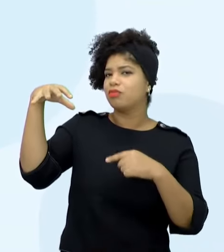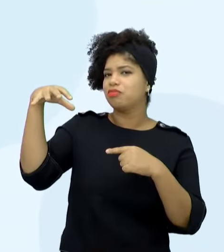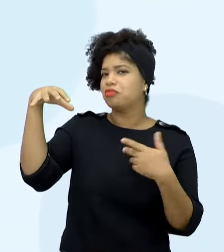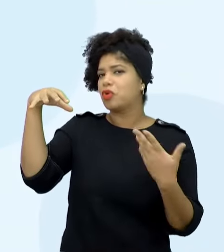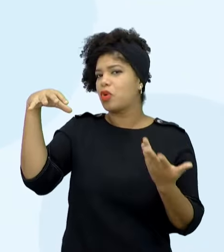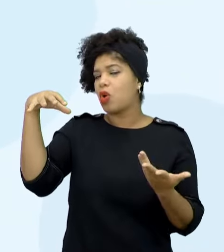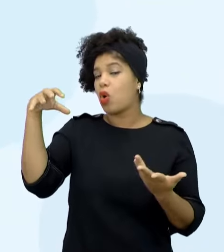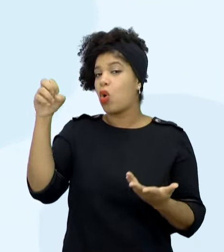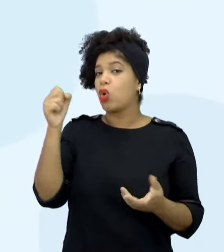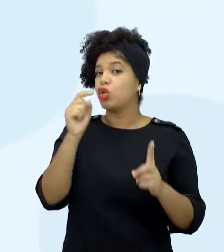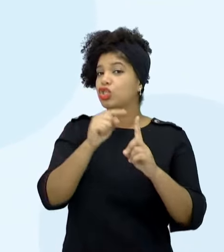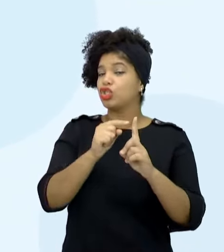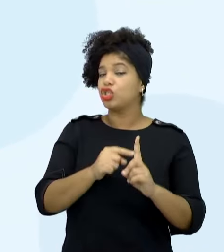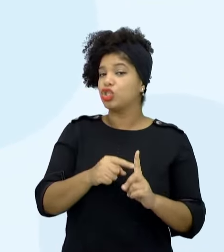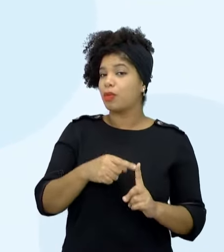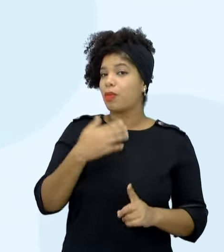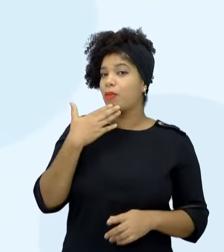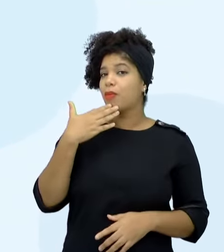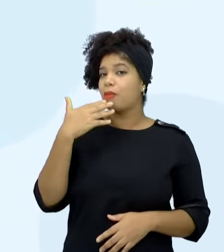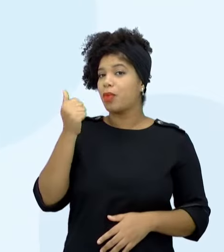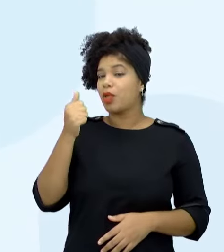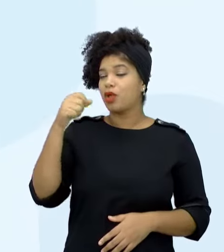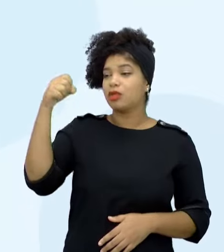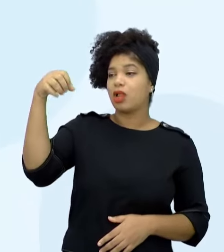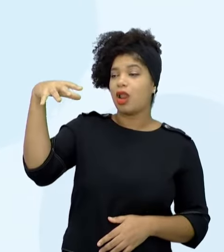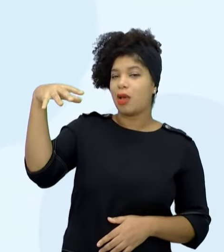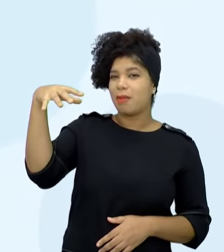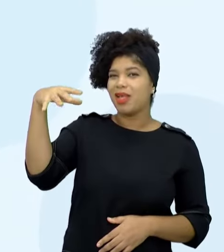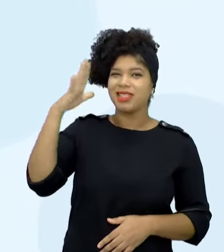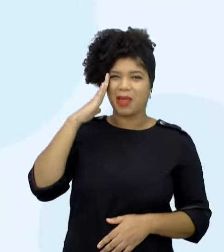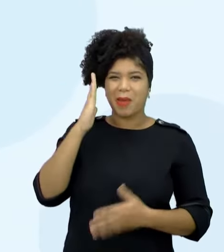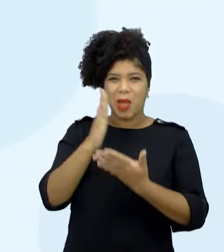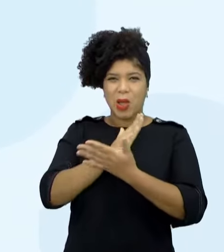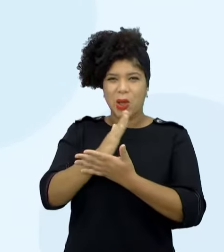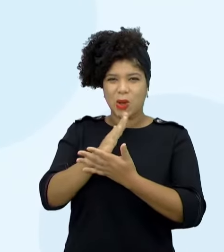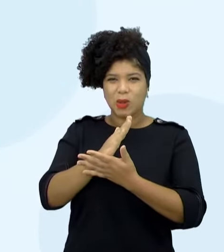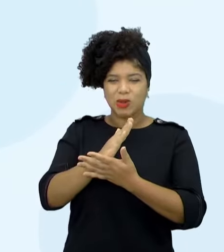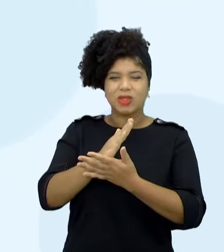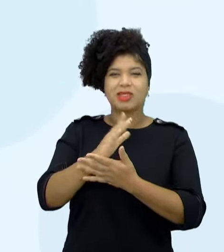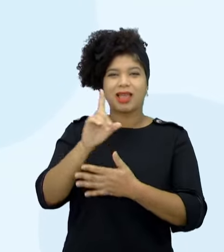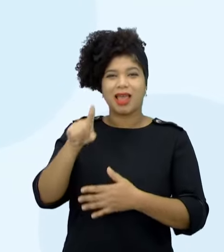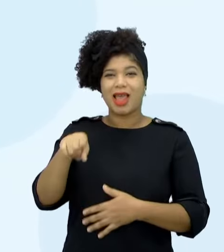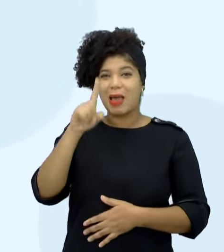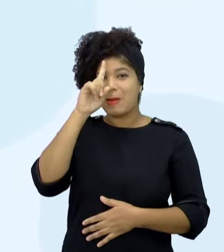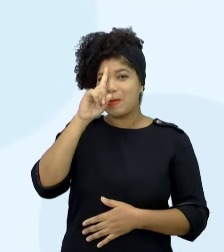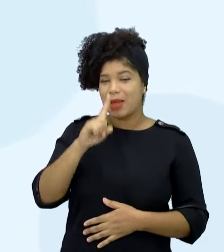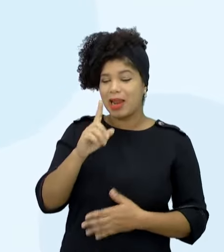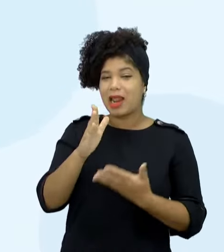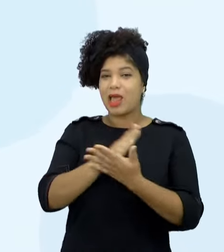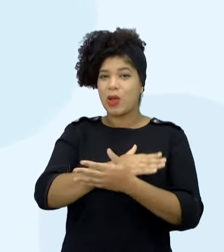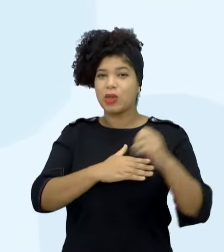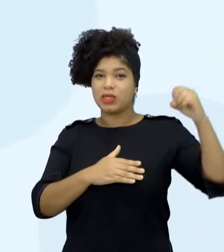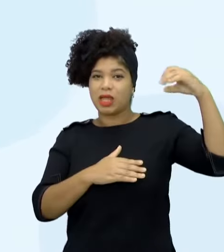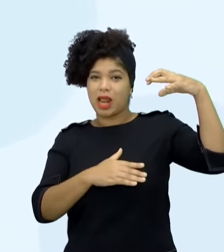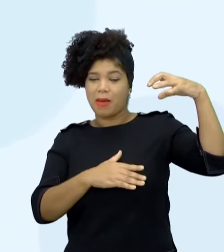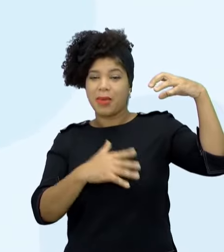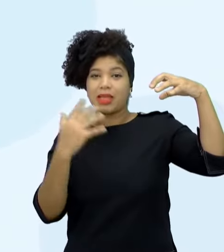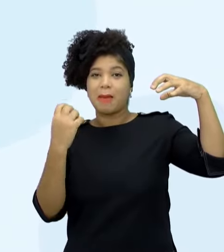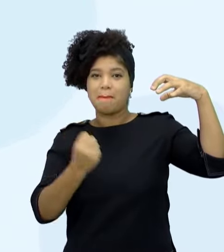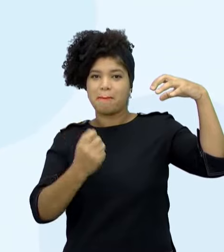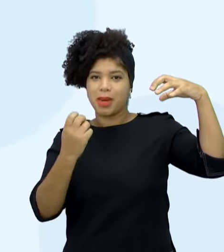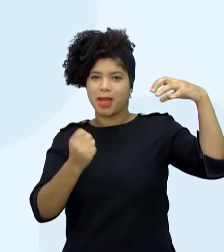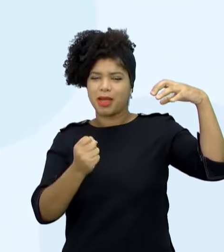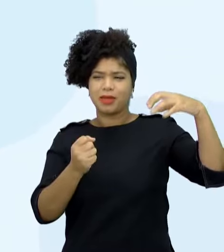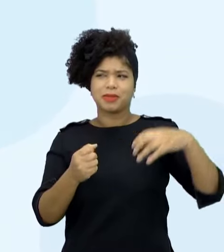qual lâmpada é mais eficiente, faz parte aí também das nossas perspectivas e reflexões. E, é